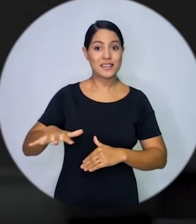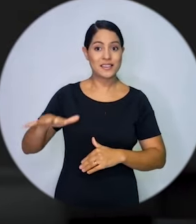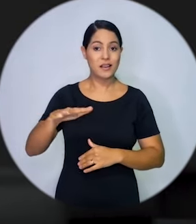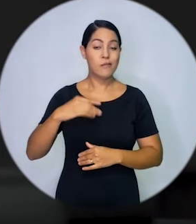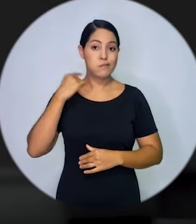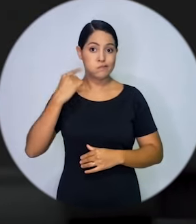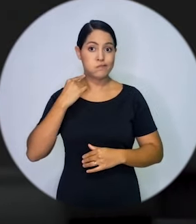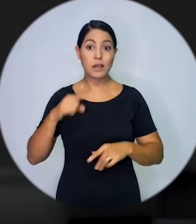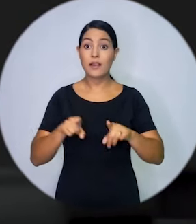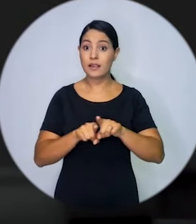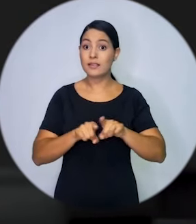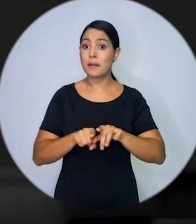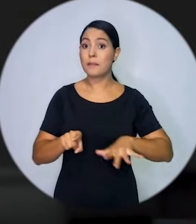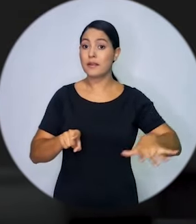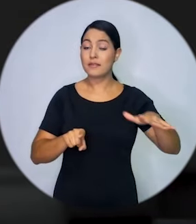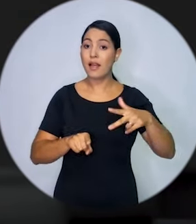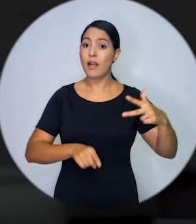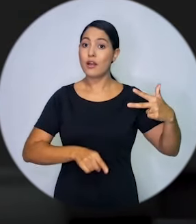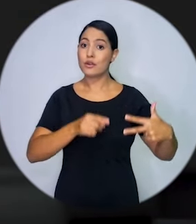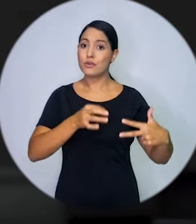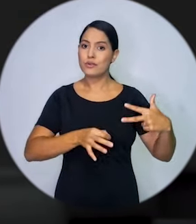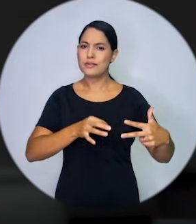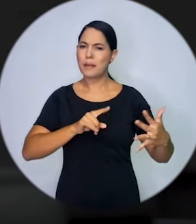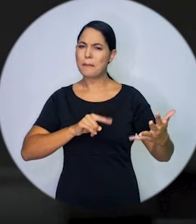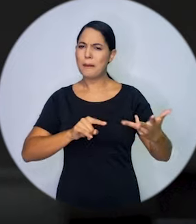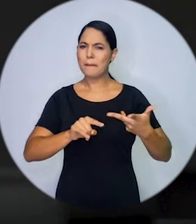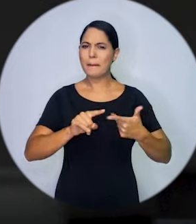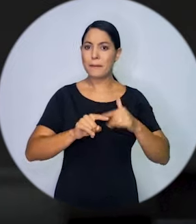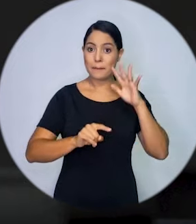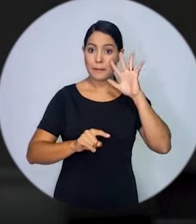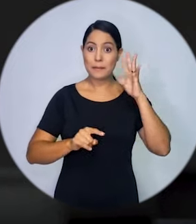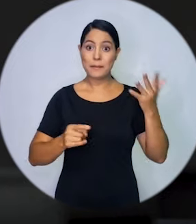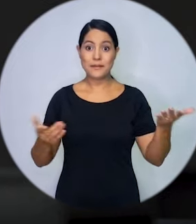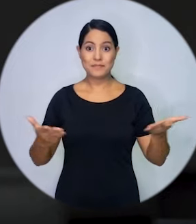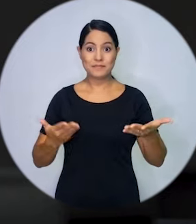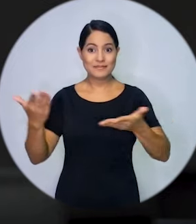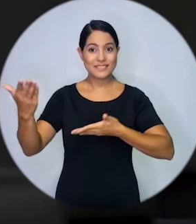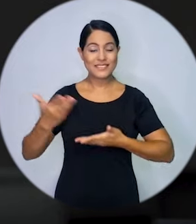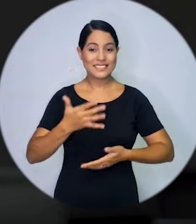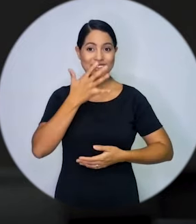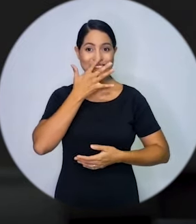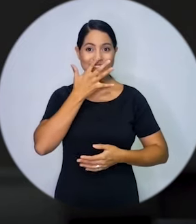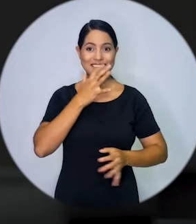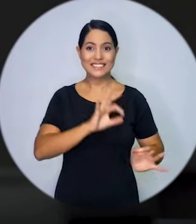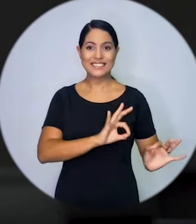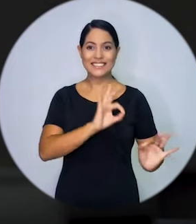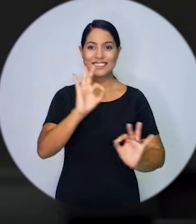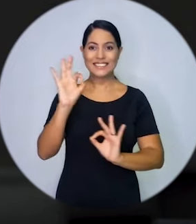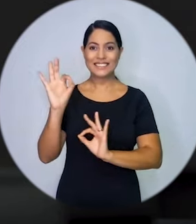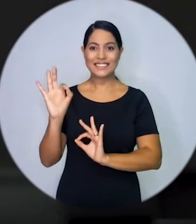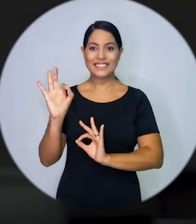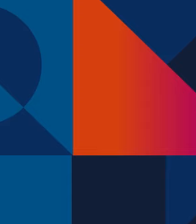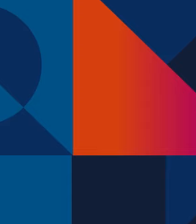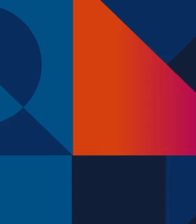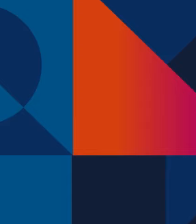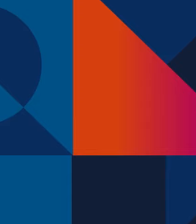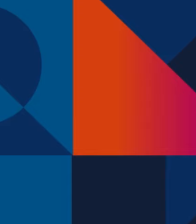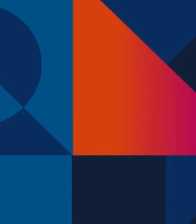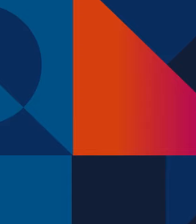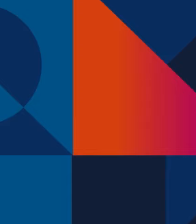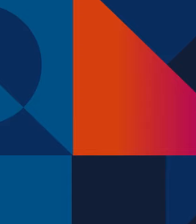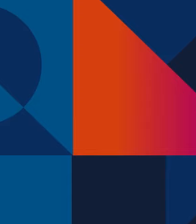das novidades da advocacia e dos últimos acontecimentos do judiciário. Fique com a gente, já estamos no ar.